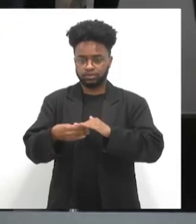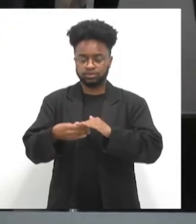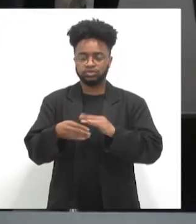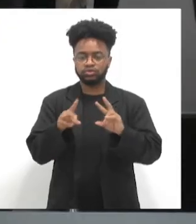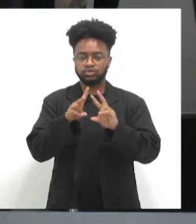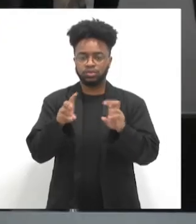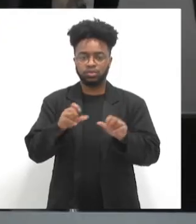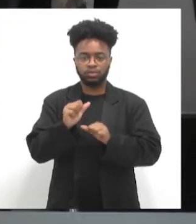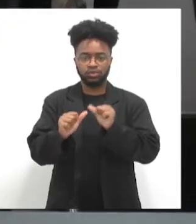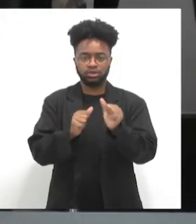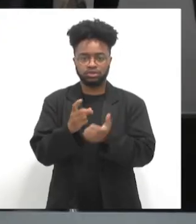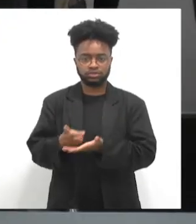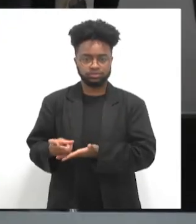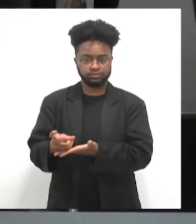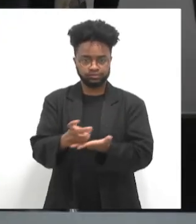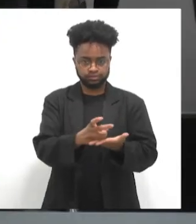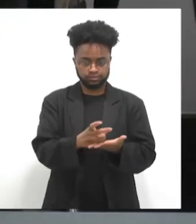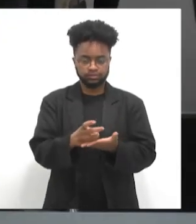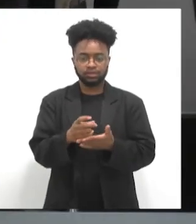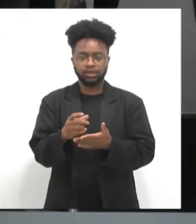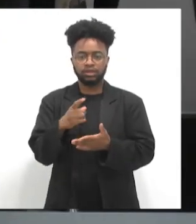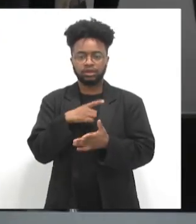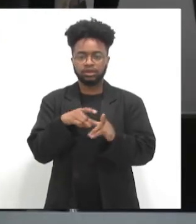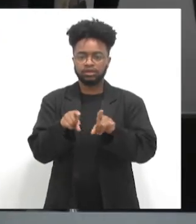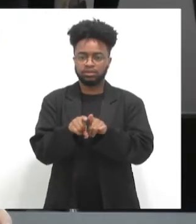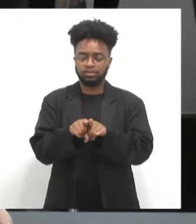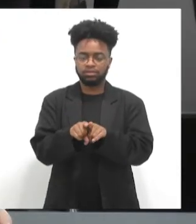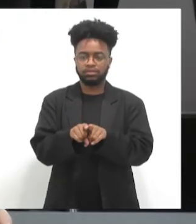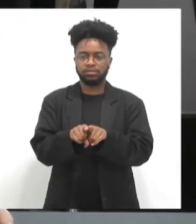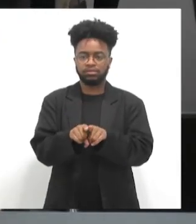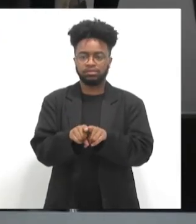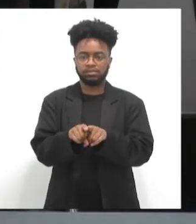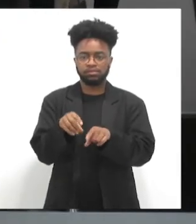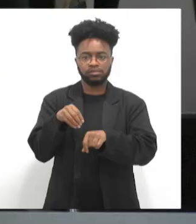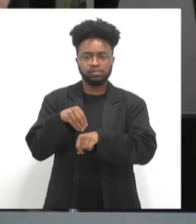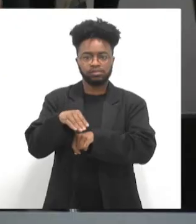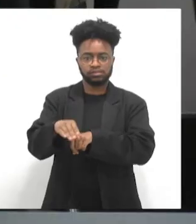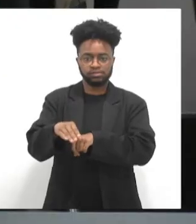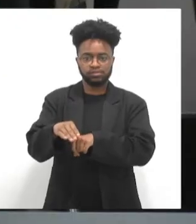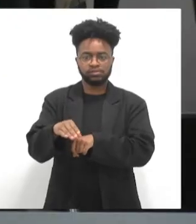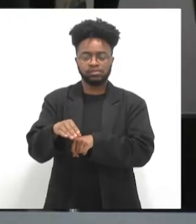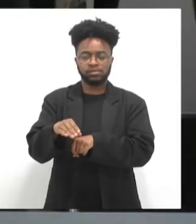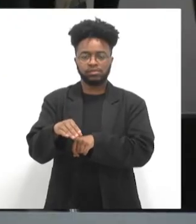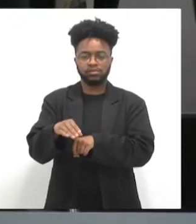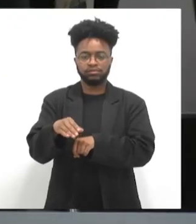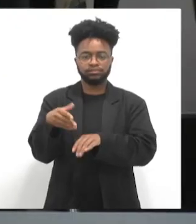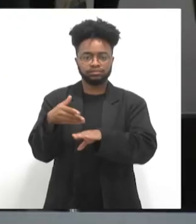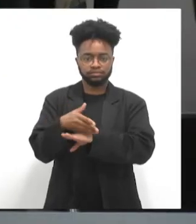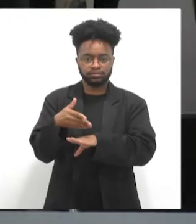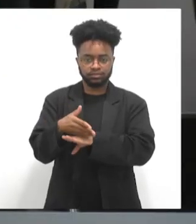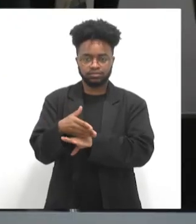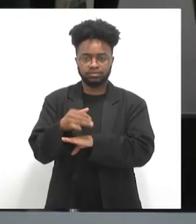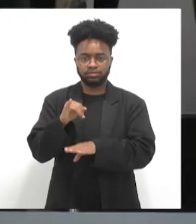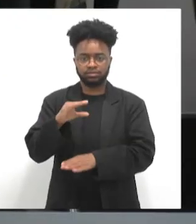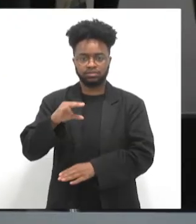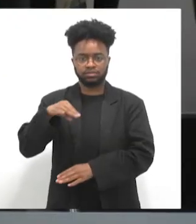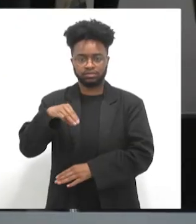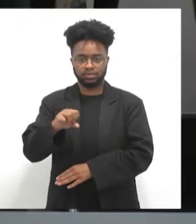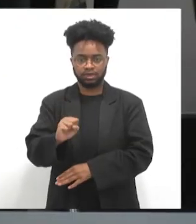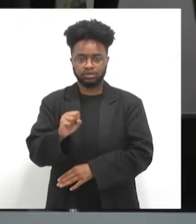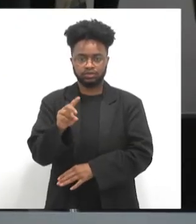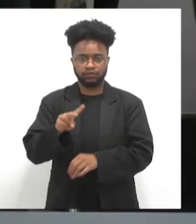reforma tributária, seja os indicadores de participação do ICMS